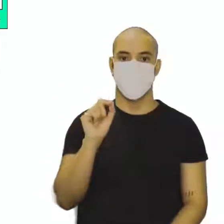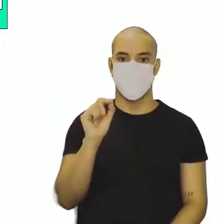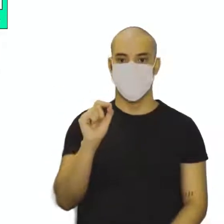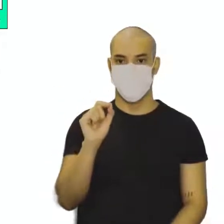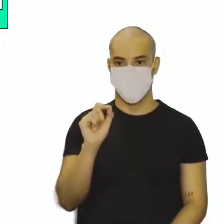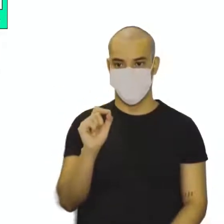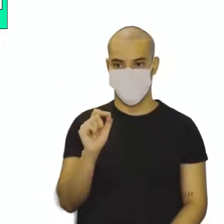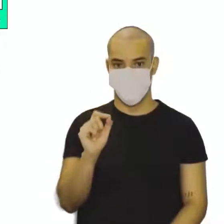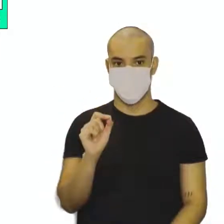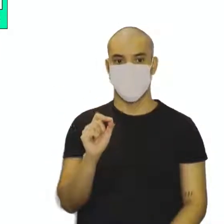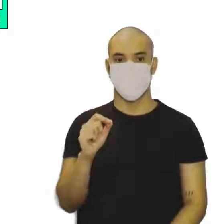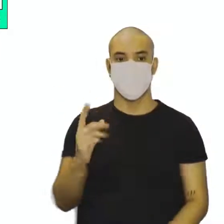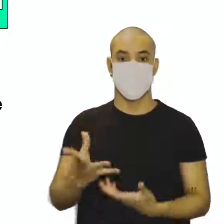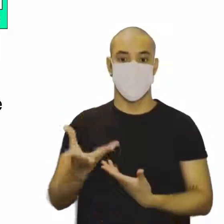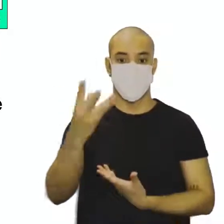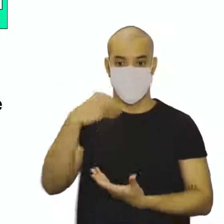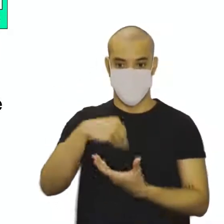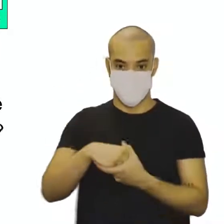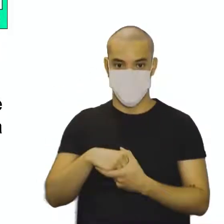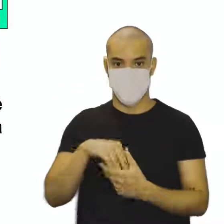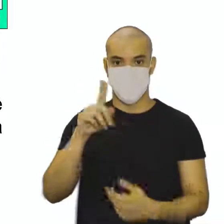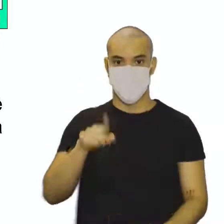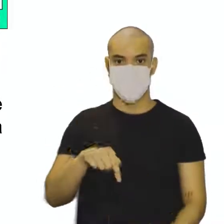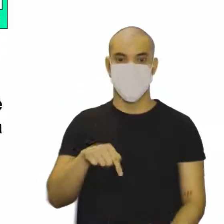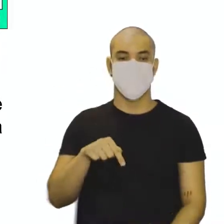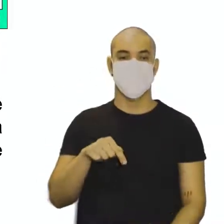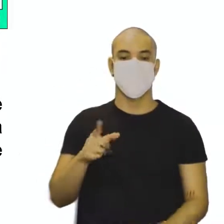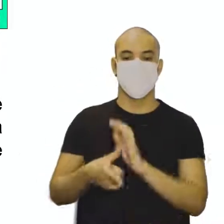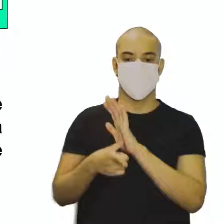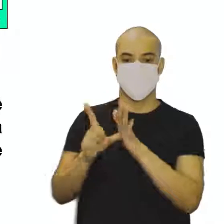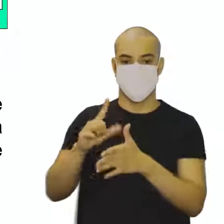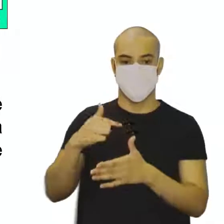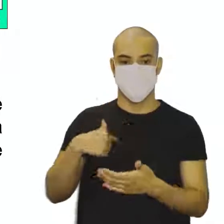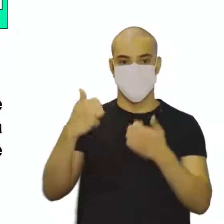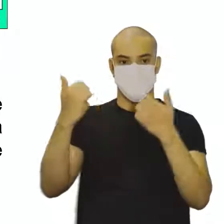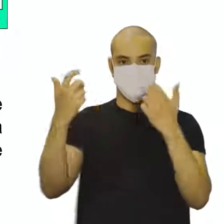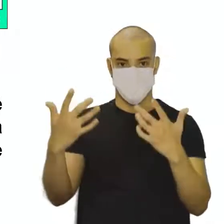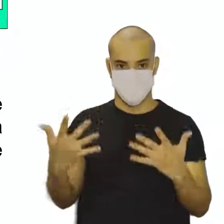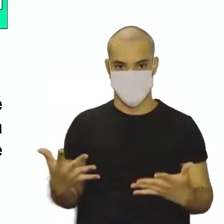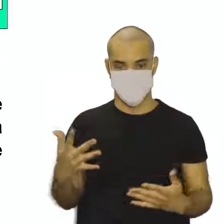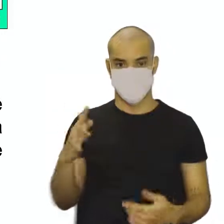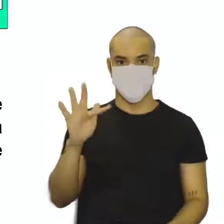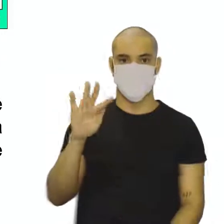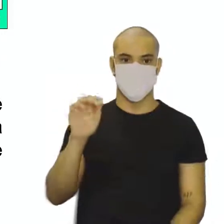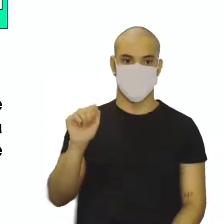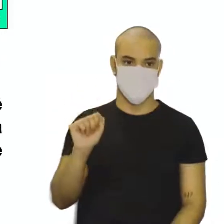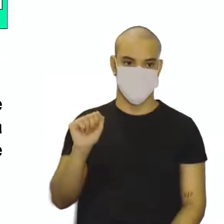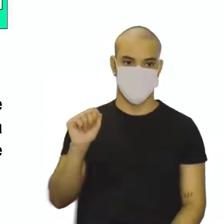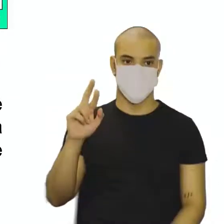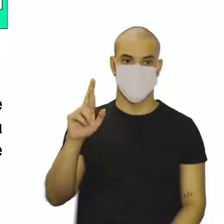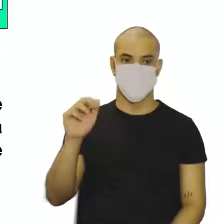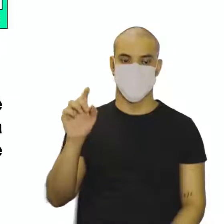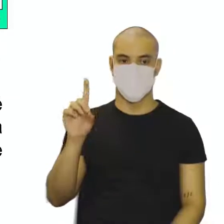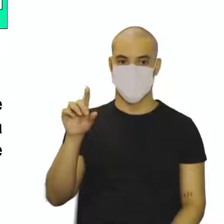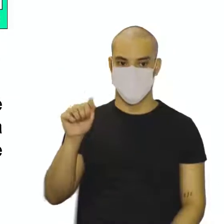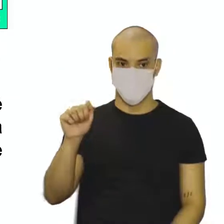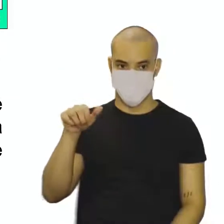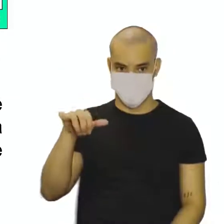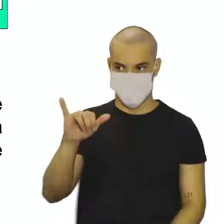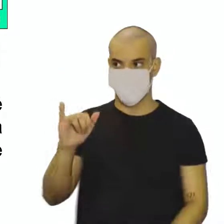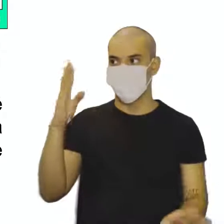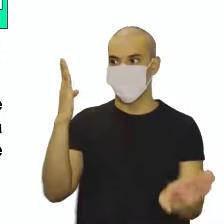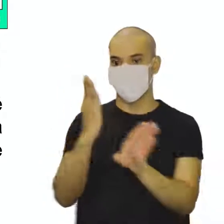um indutor, ok? Faraday, nós já falamos deles aí. Ele descobriu que um campo